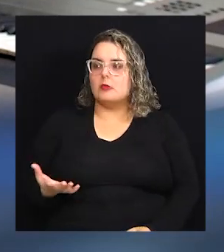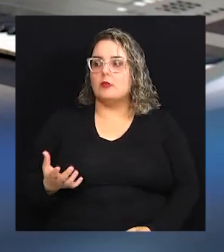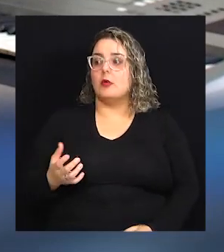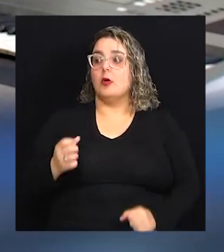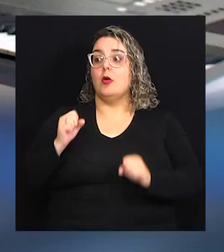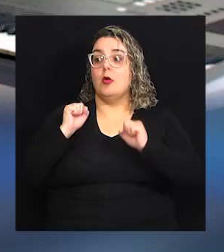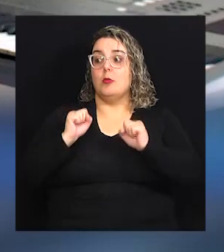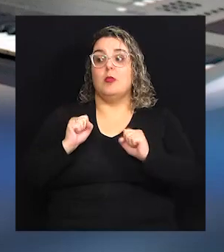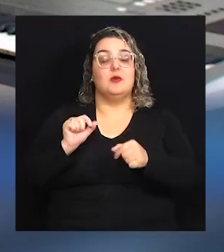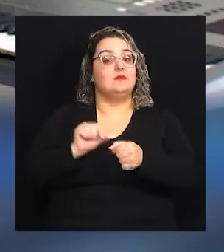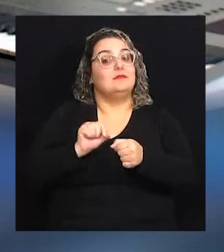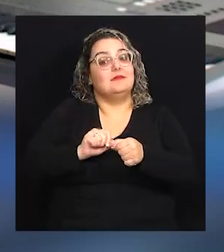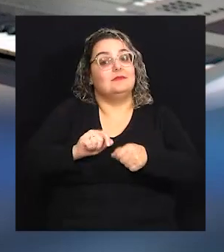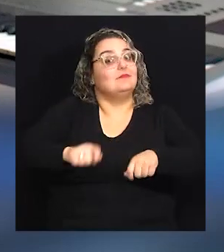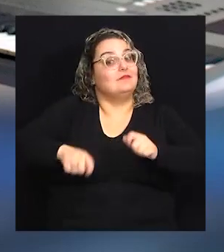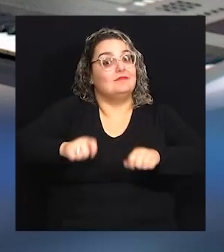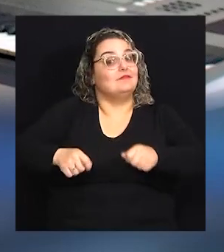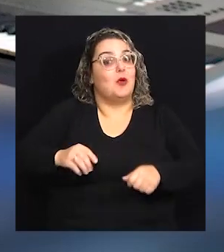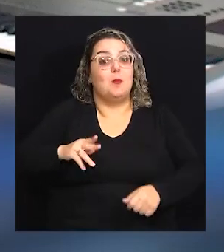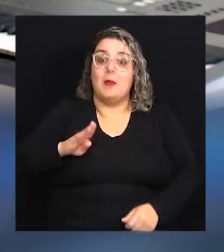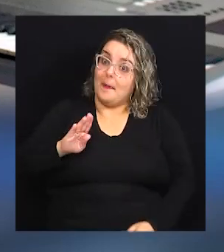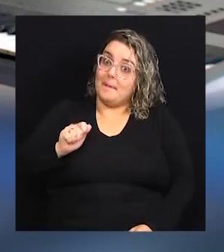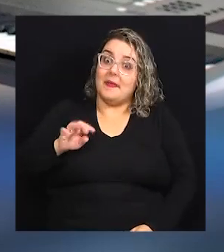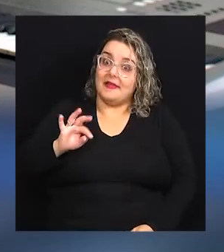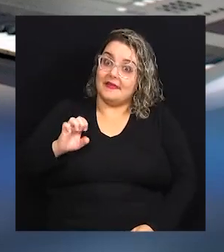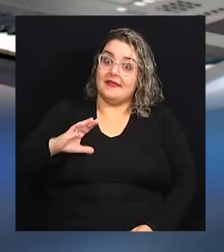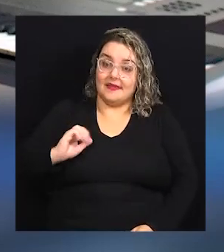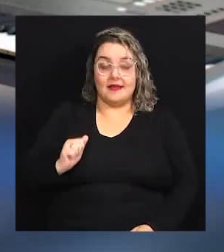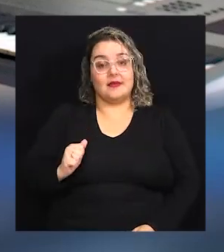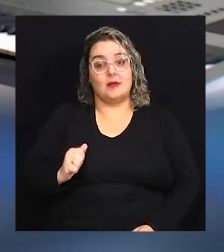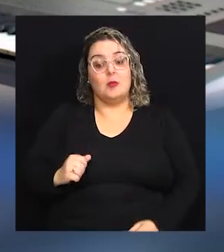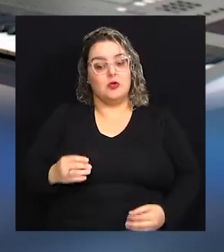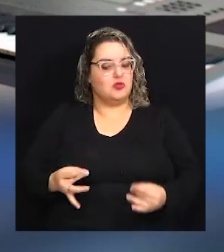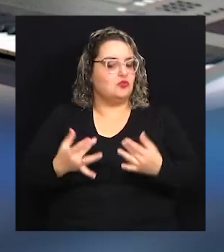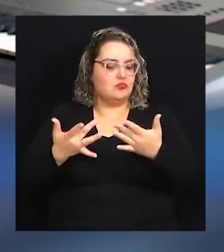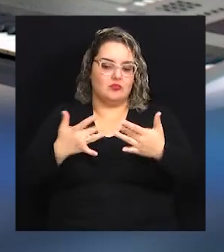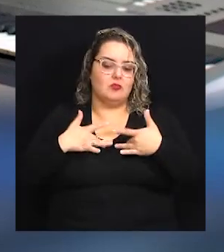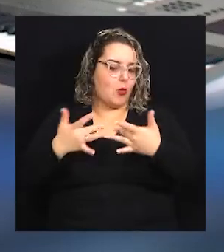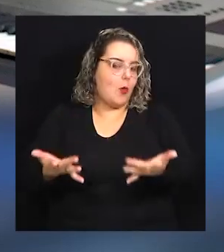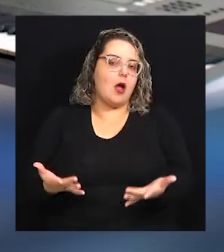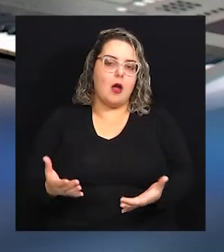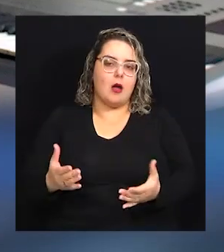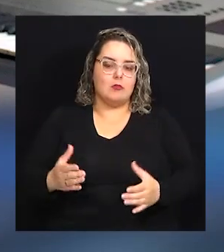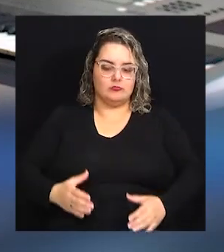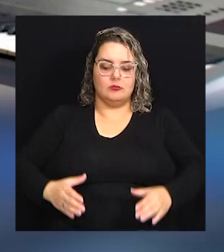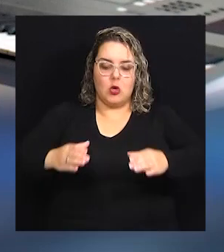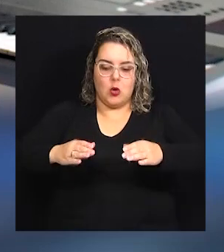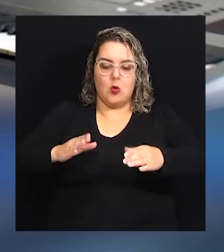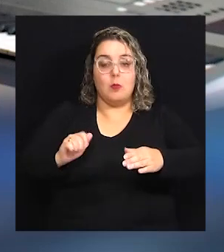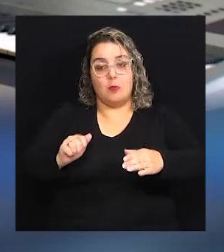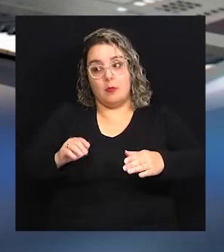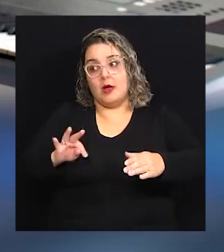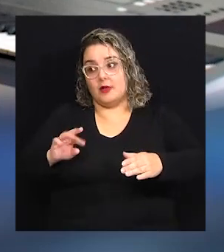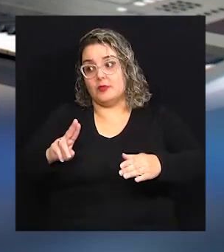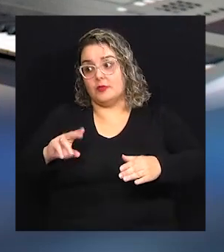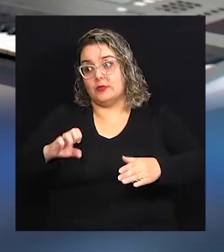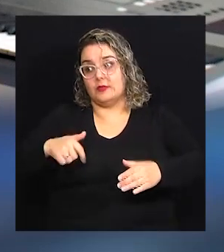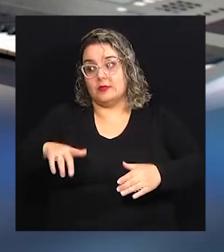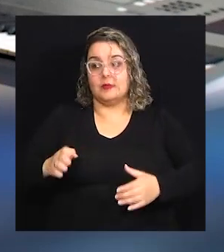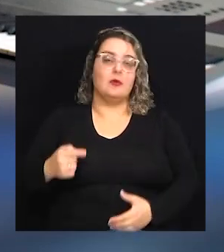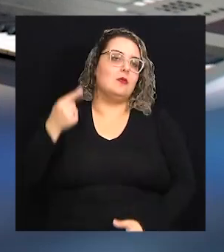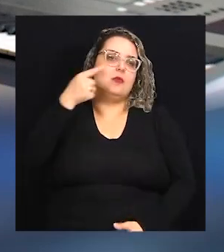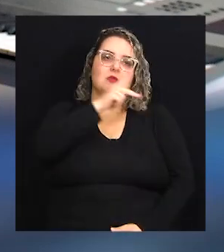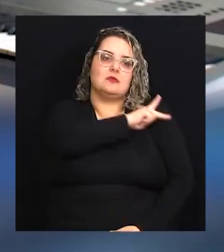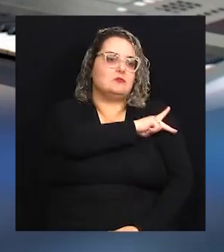pode ser um voluntário, né? Você pode fazer uma baqueta para o Batuque, você pode doar um tambor para a gente. Né? Hoje aqui a gente tem, mas igual a gente falou